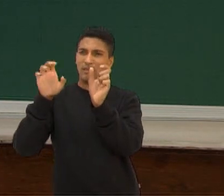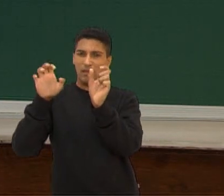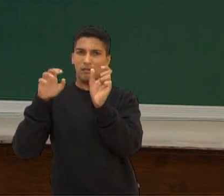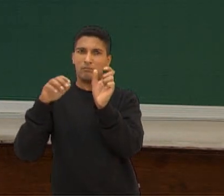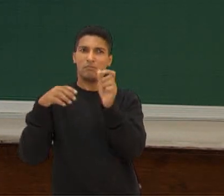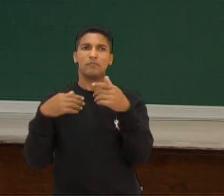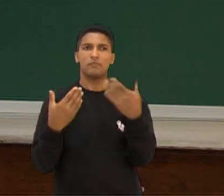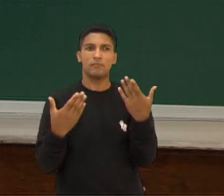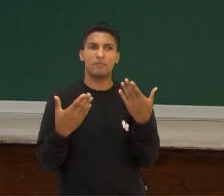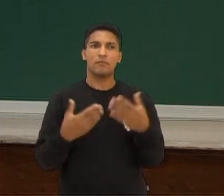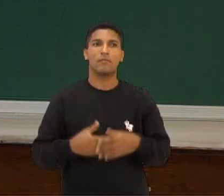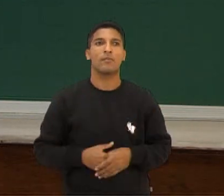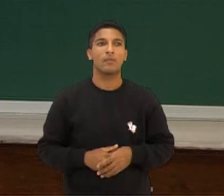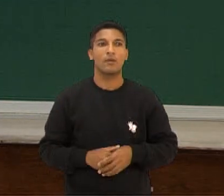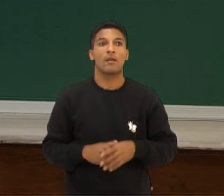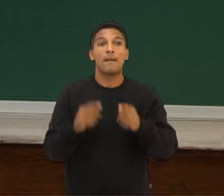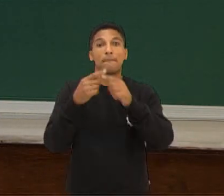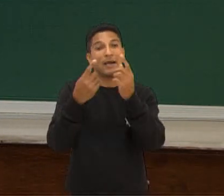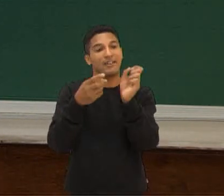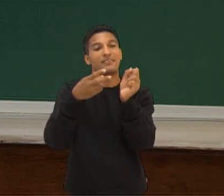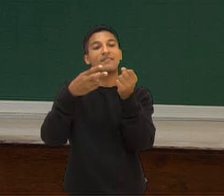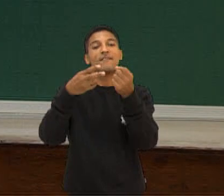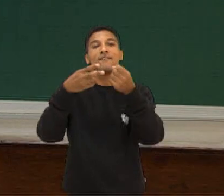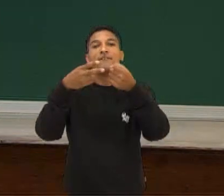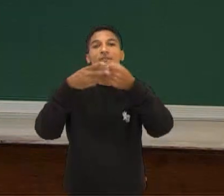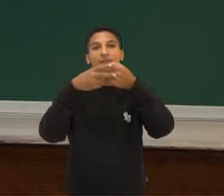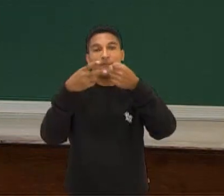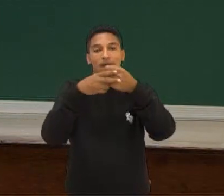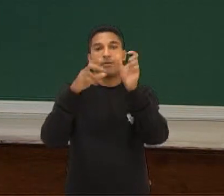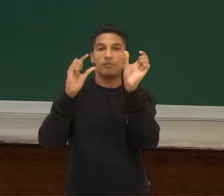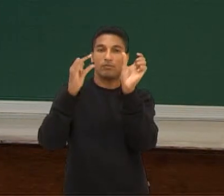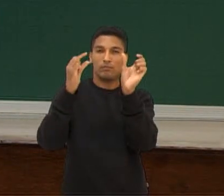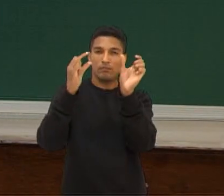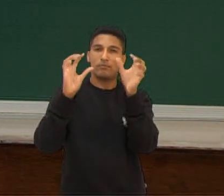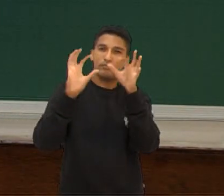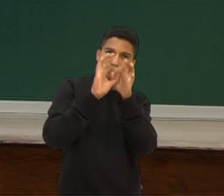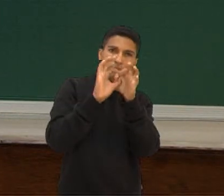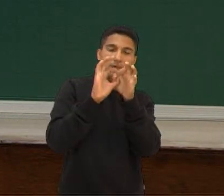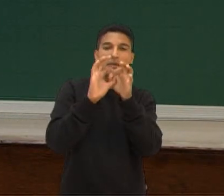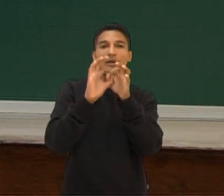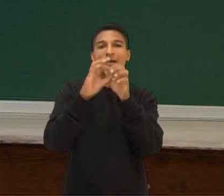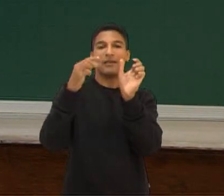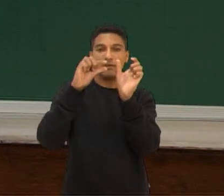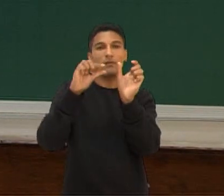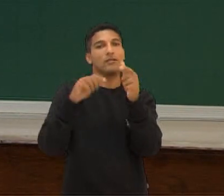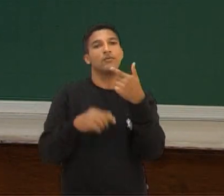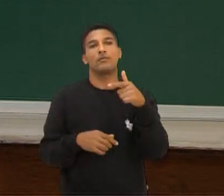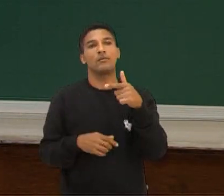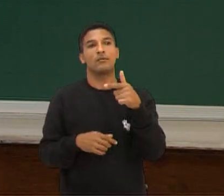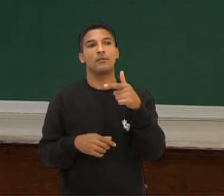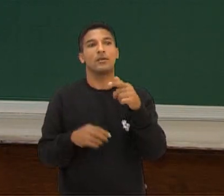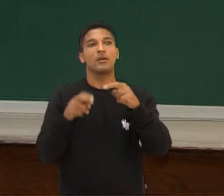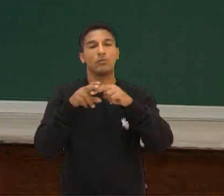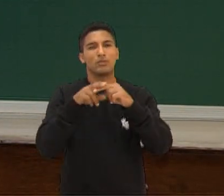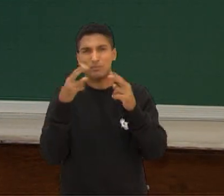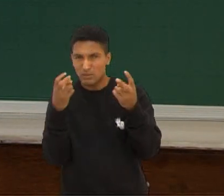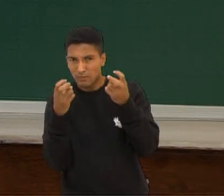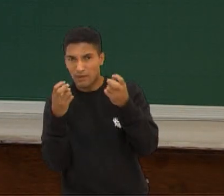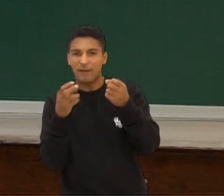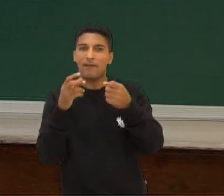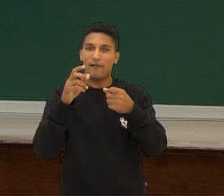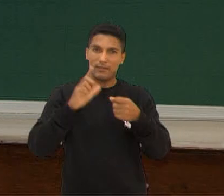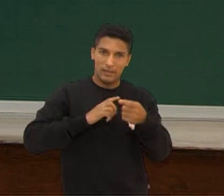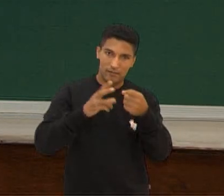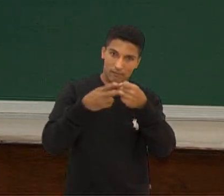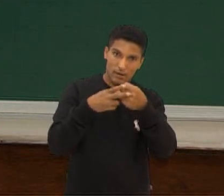um verbo de ligação. Ela não vai ter nunca. Então, é um jeitinho ali de você